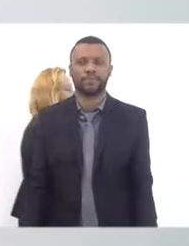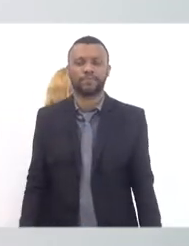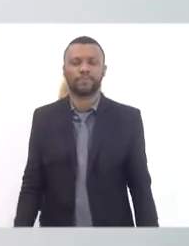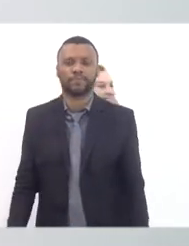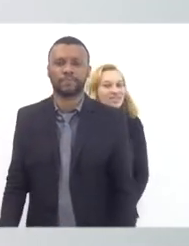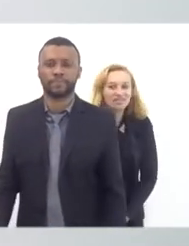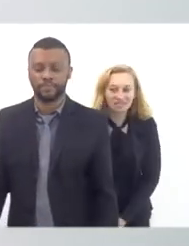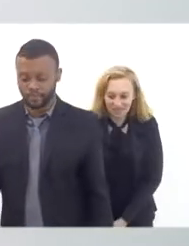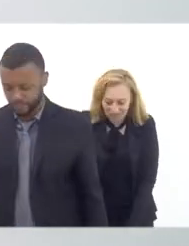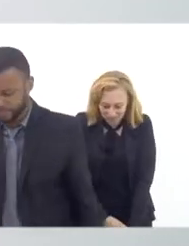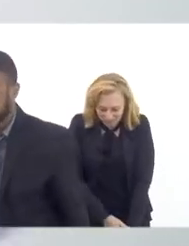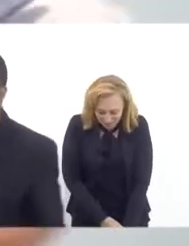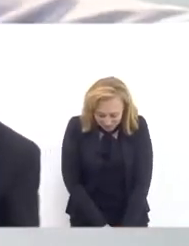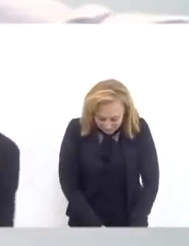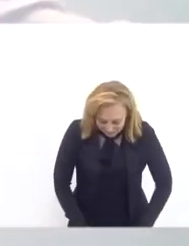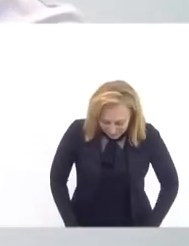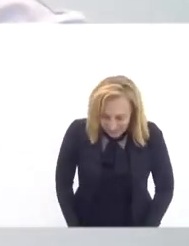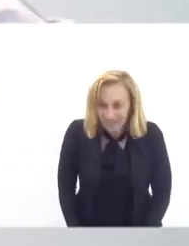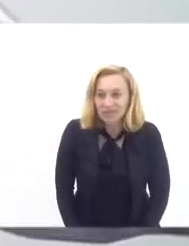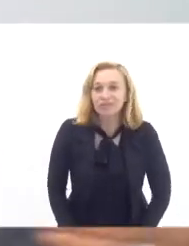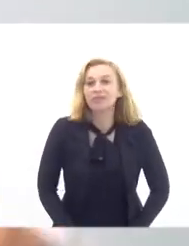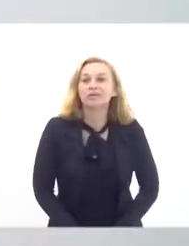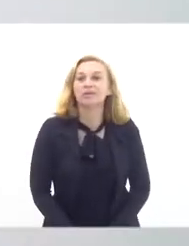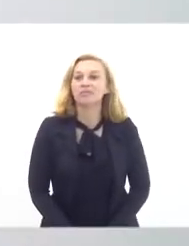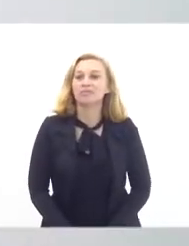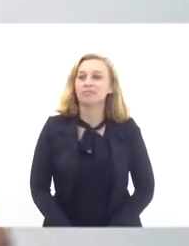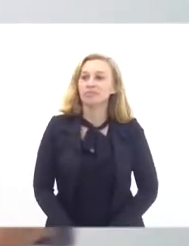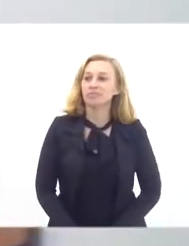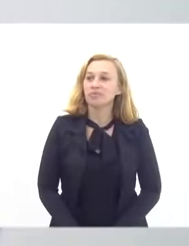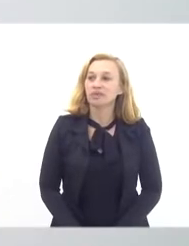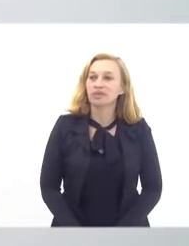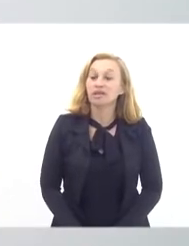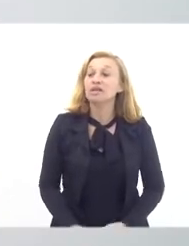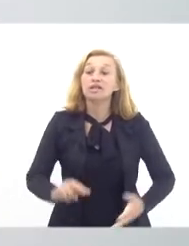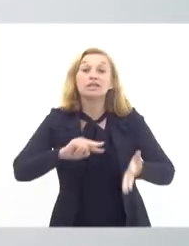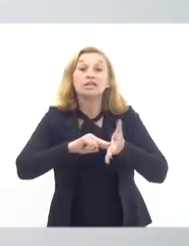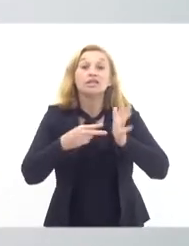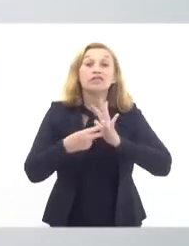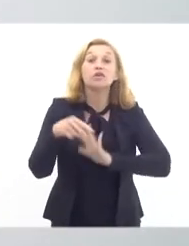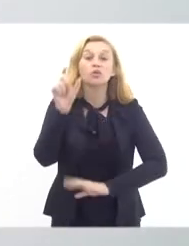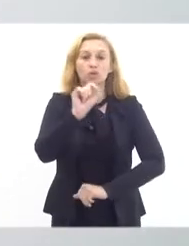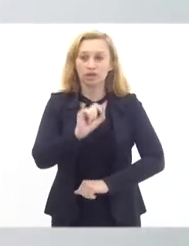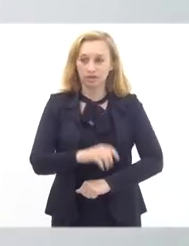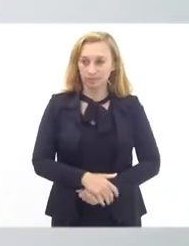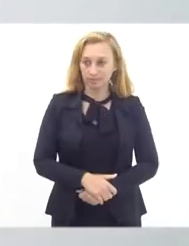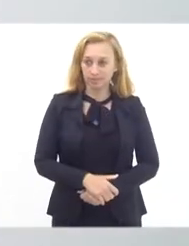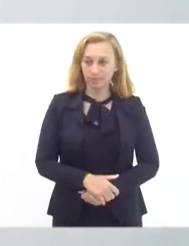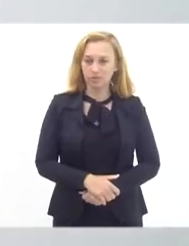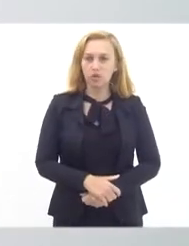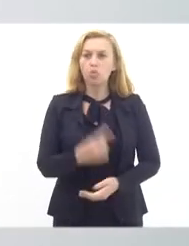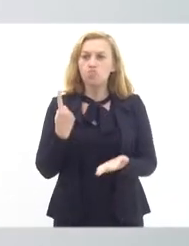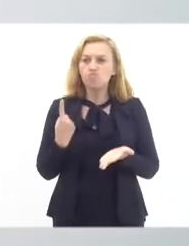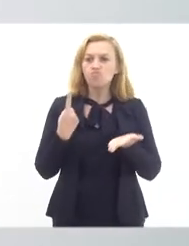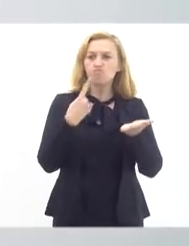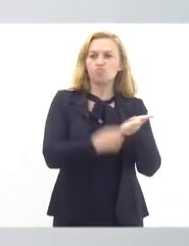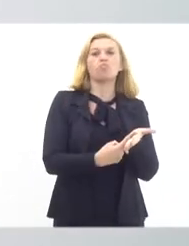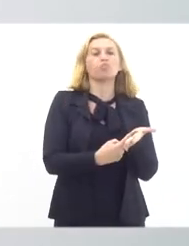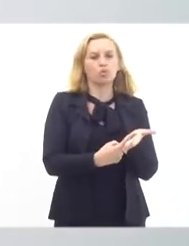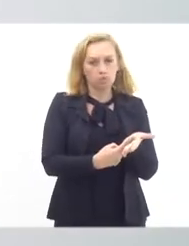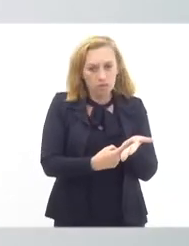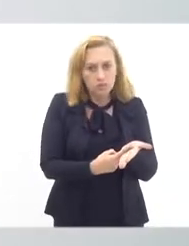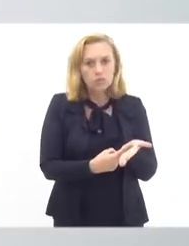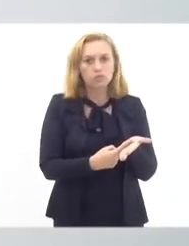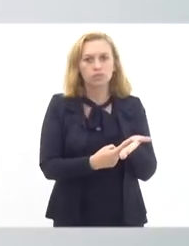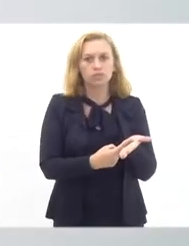eu acho que esta mesa aqui significa um compromisso